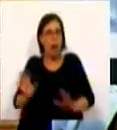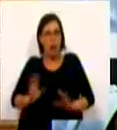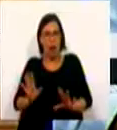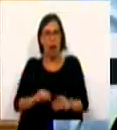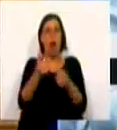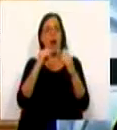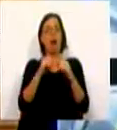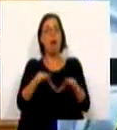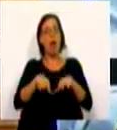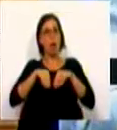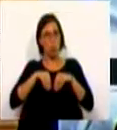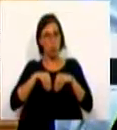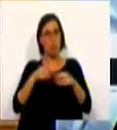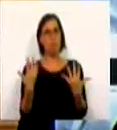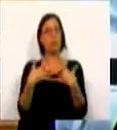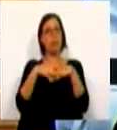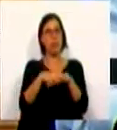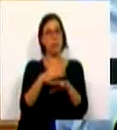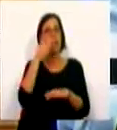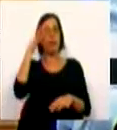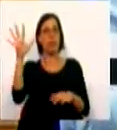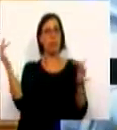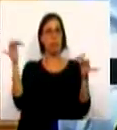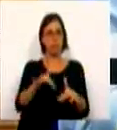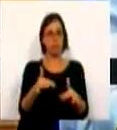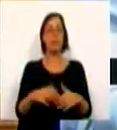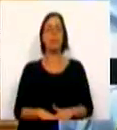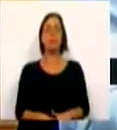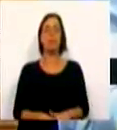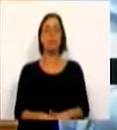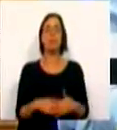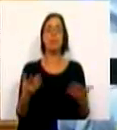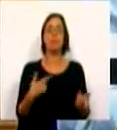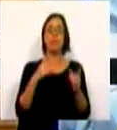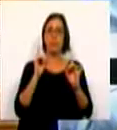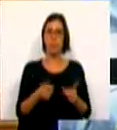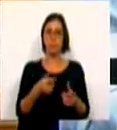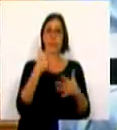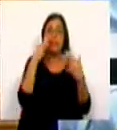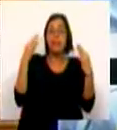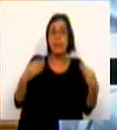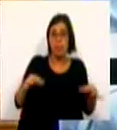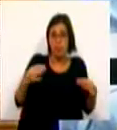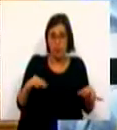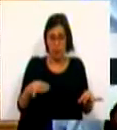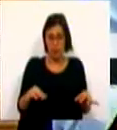bem como de acolhimento e integração de imigrantes. Começando pela